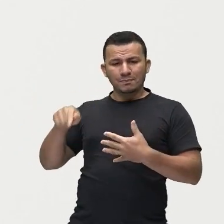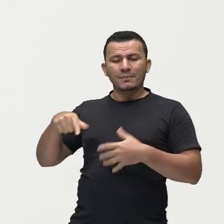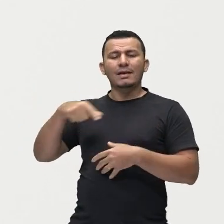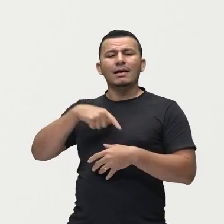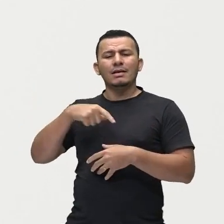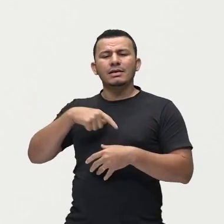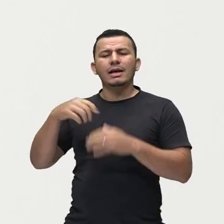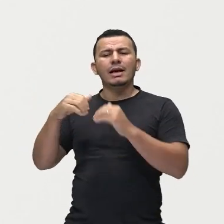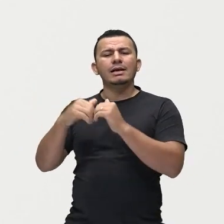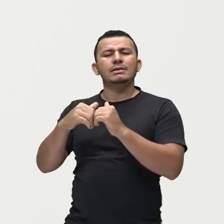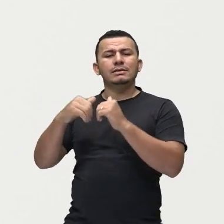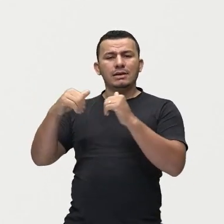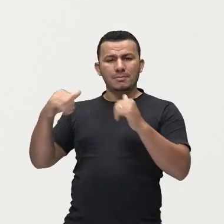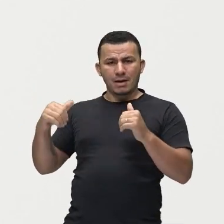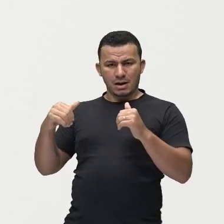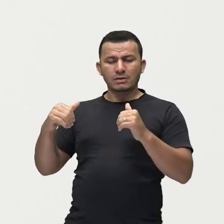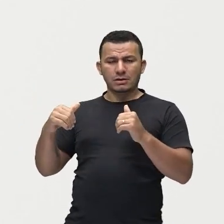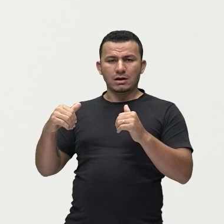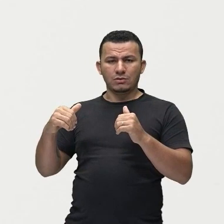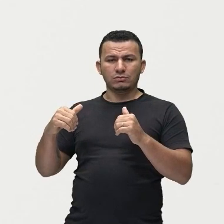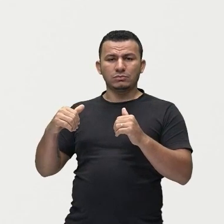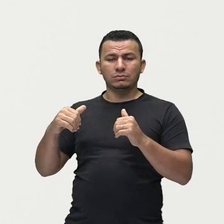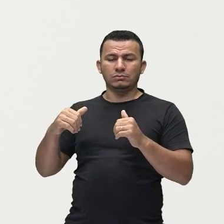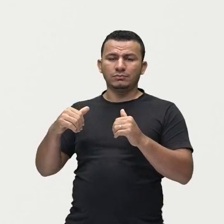a divisão dessas células